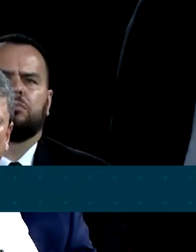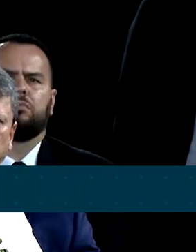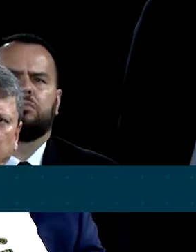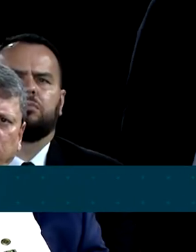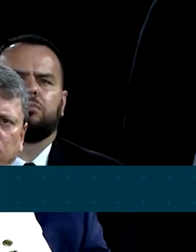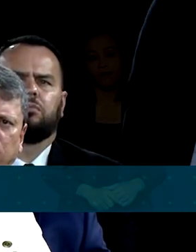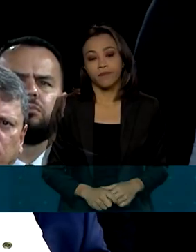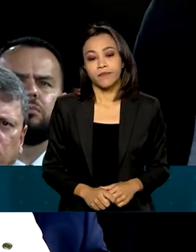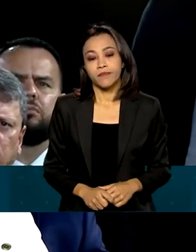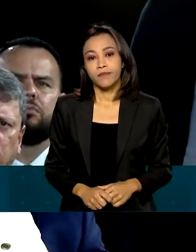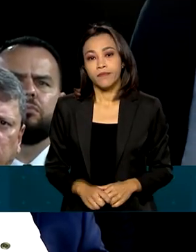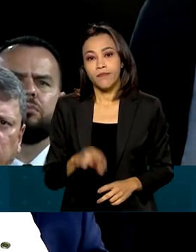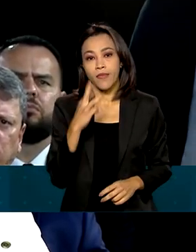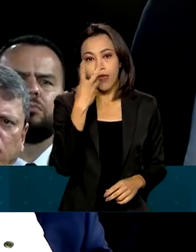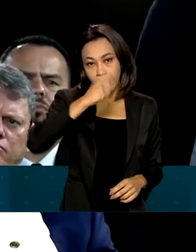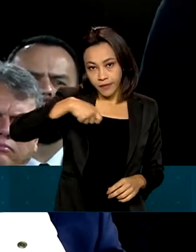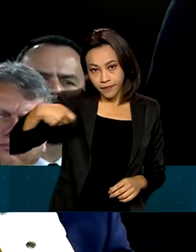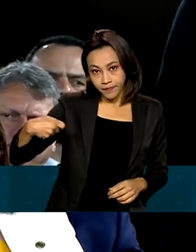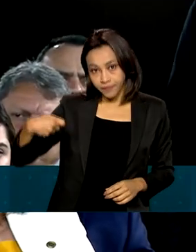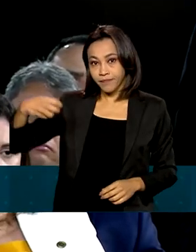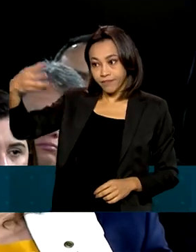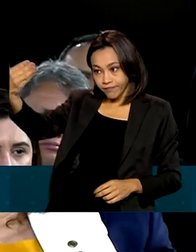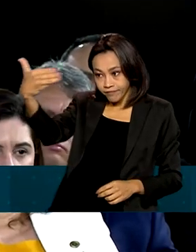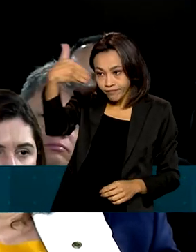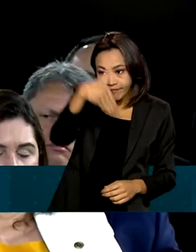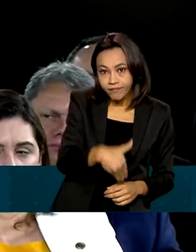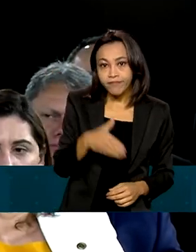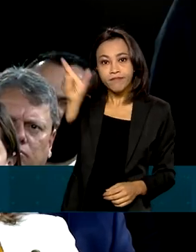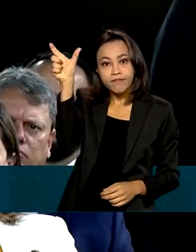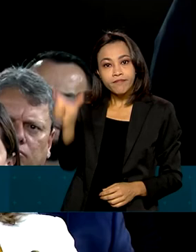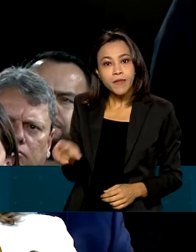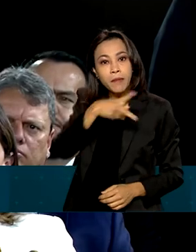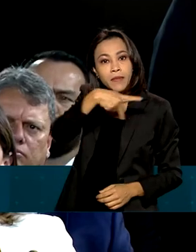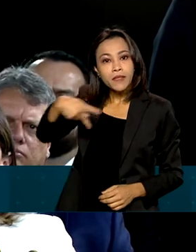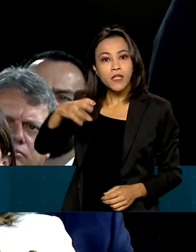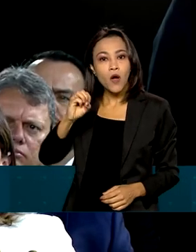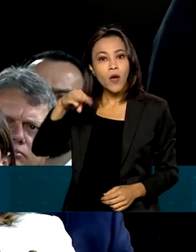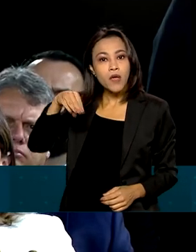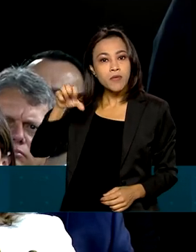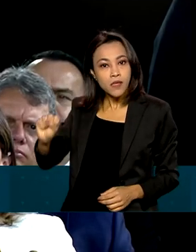Há 3 meses, recebi a visita da presidente da OMC e